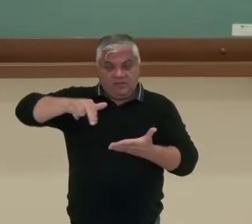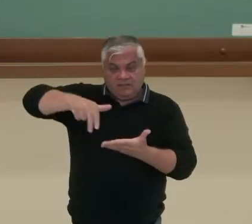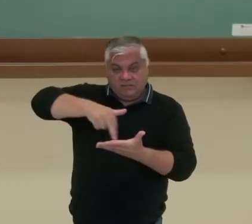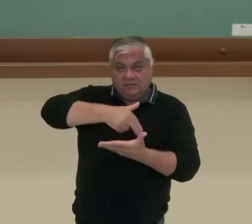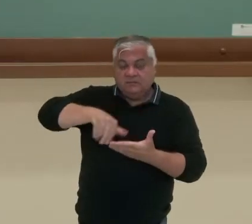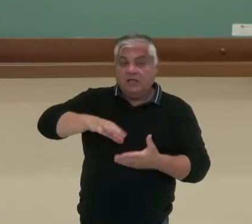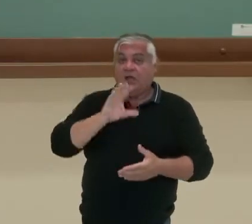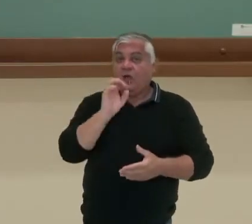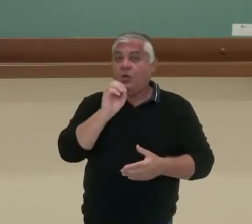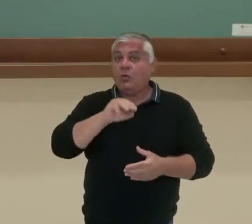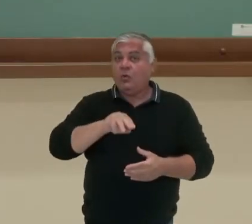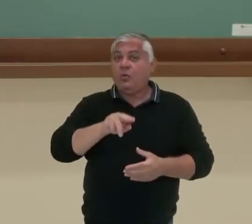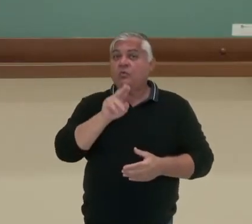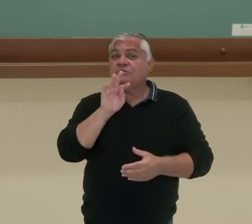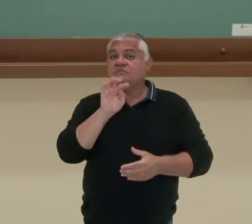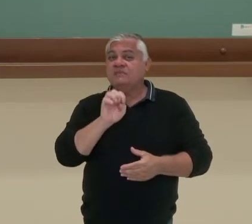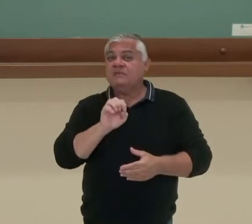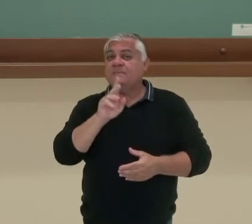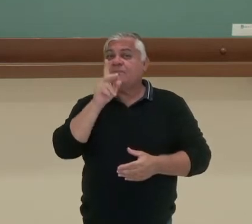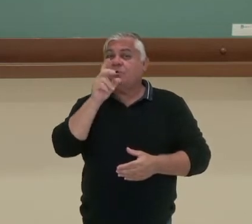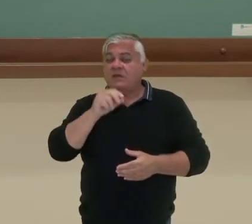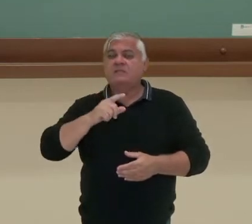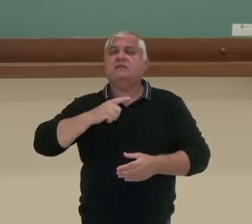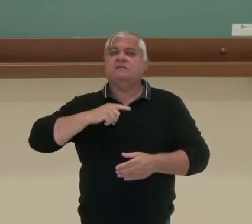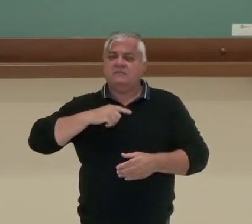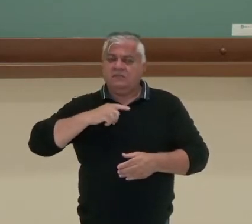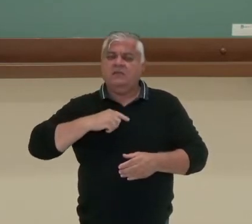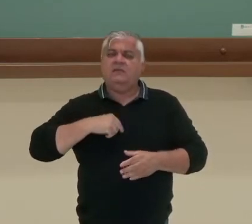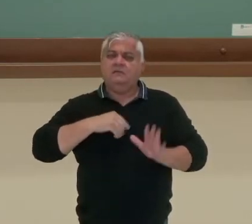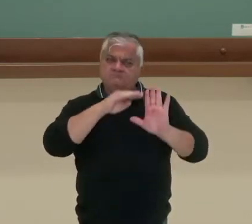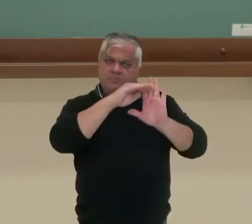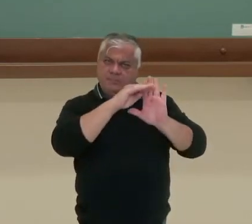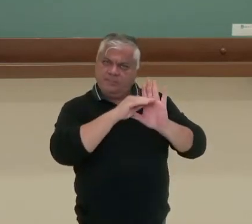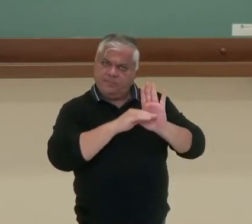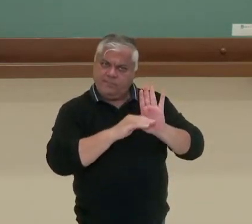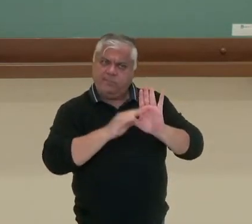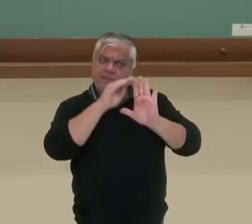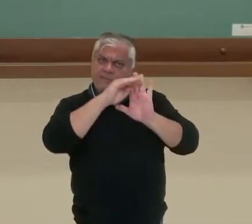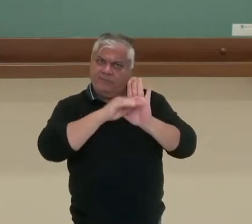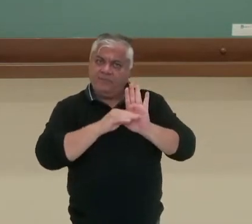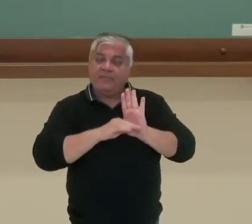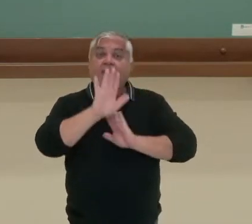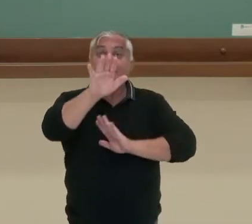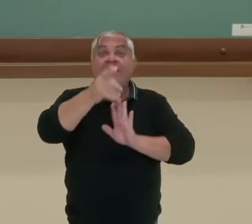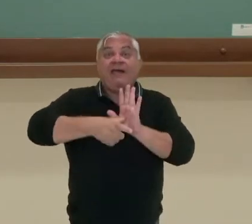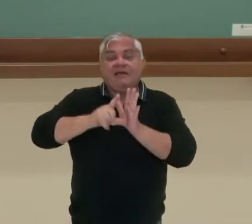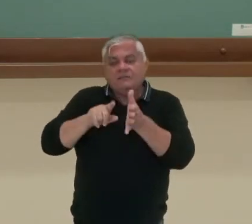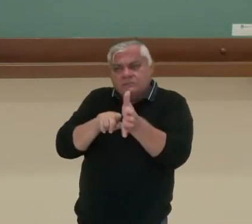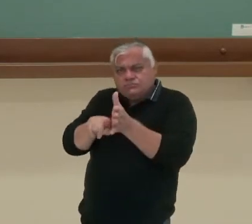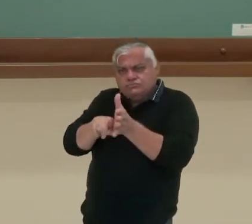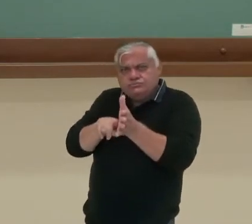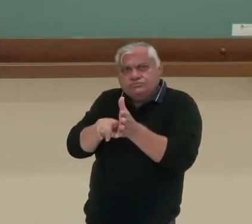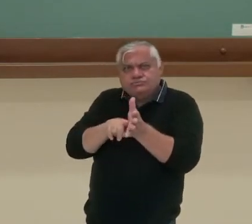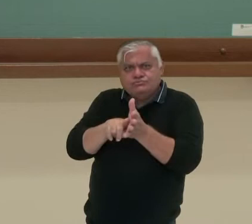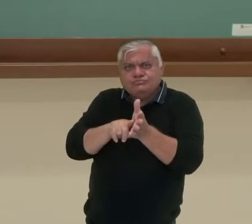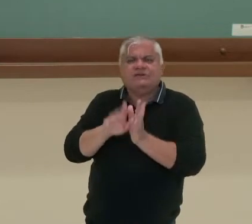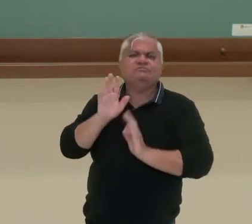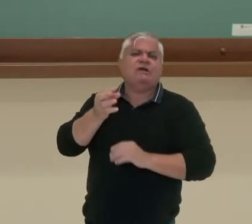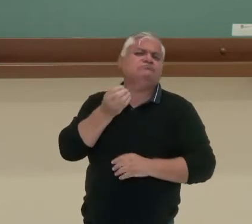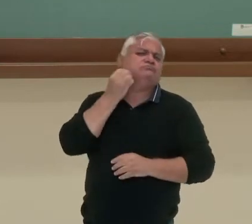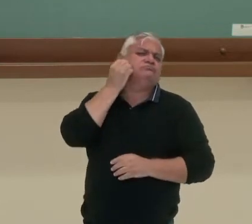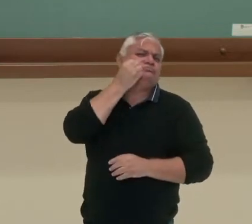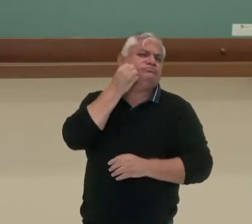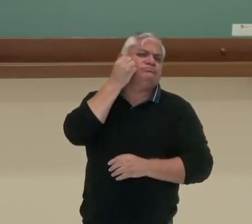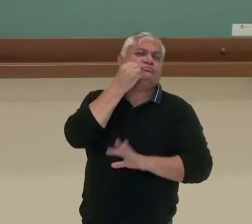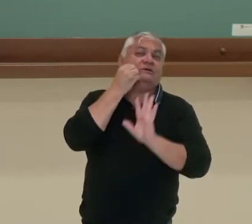uma coreografia. Só que em cima dessa coreografia, como você é uma pessoa que já vai pesquisar, já vai ter uma bagagem dentro da